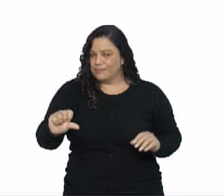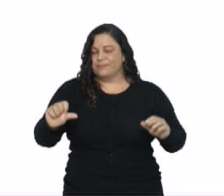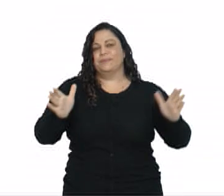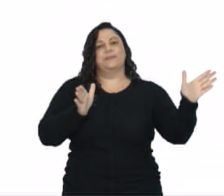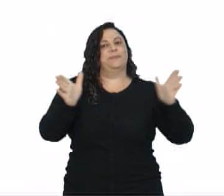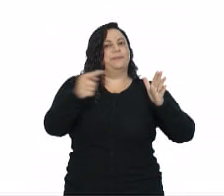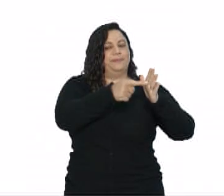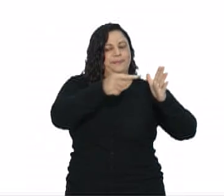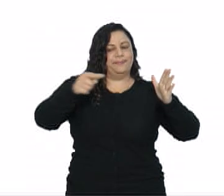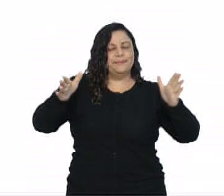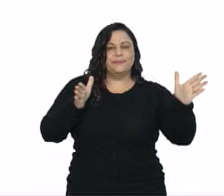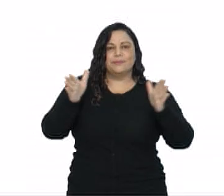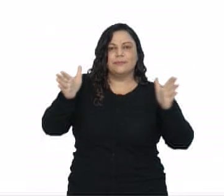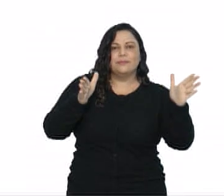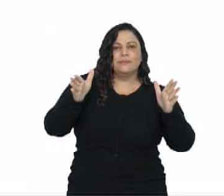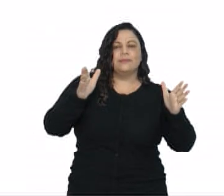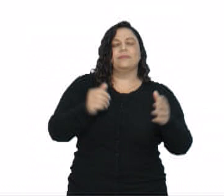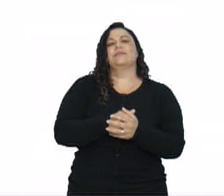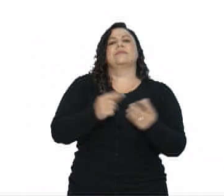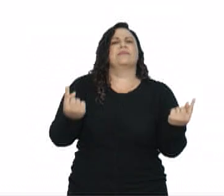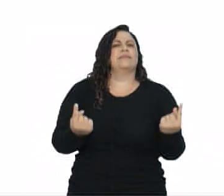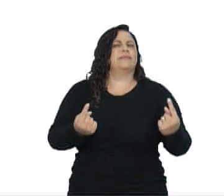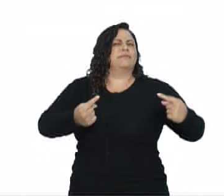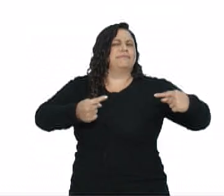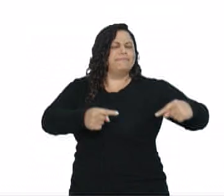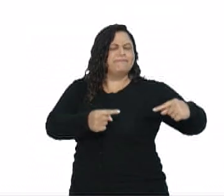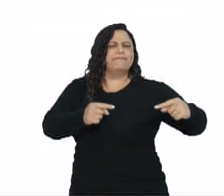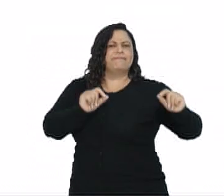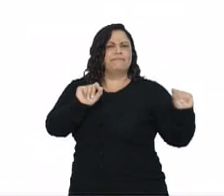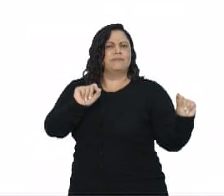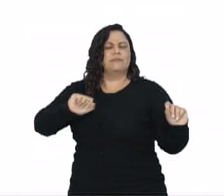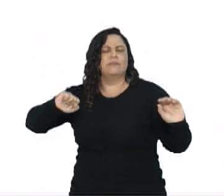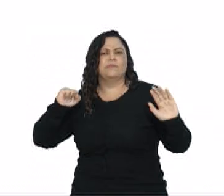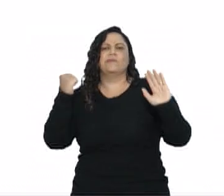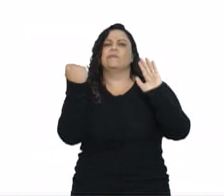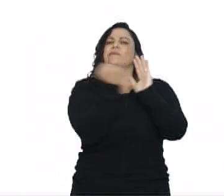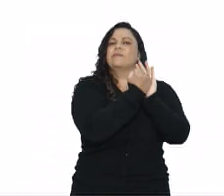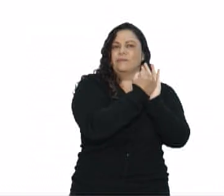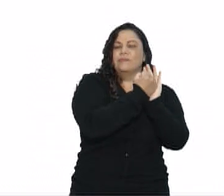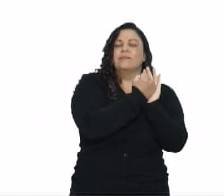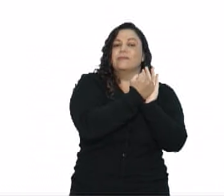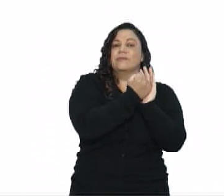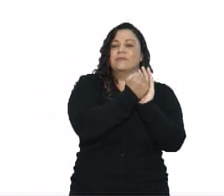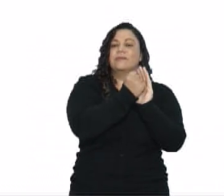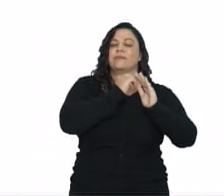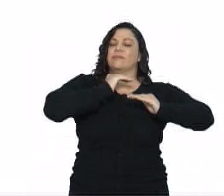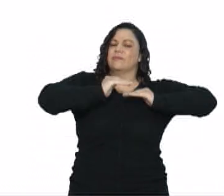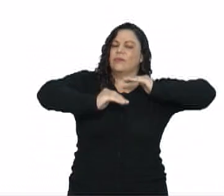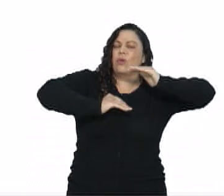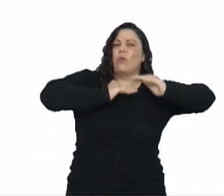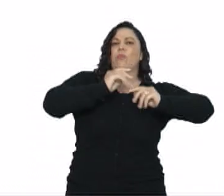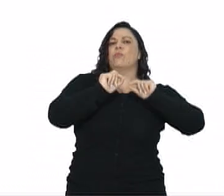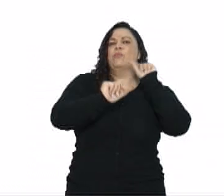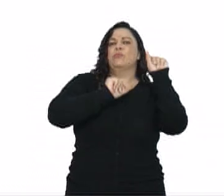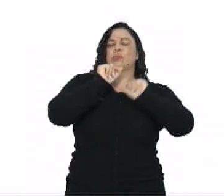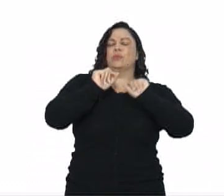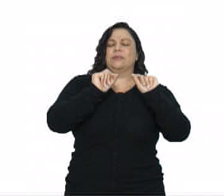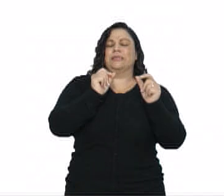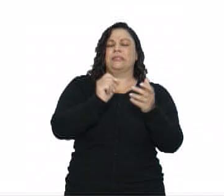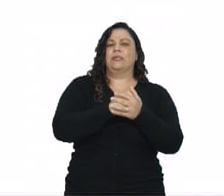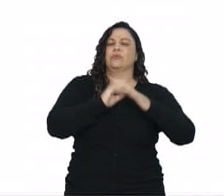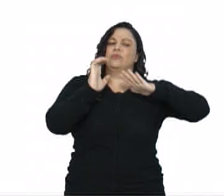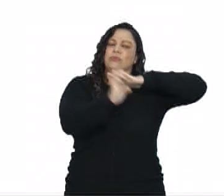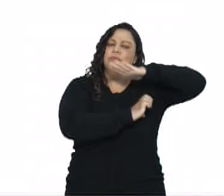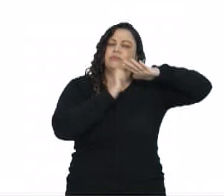ser marcadas, vão ser destacadas bastante com esse processo de industrialização. Os primeiros movimentos de protestos nós vimos